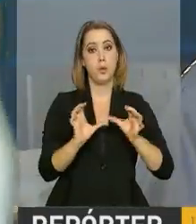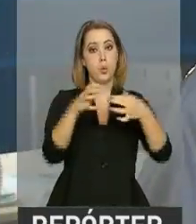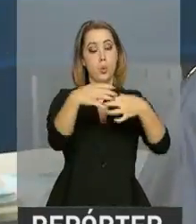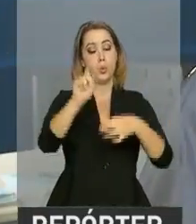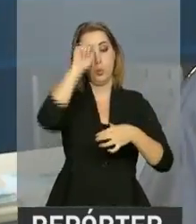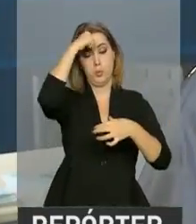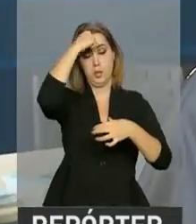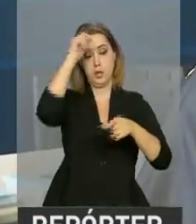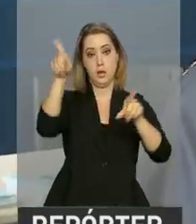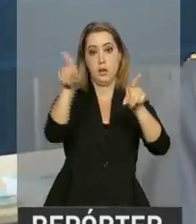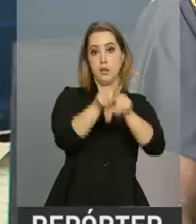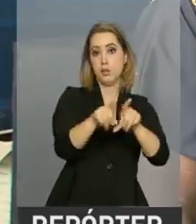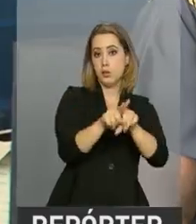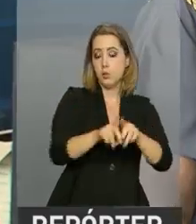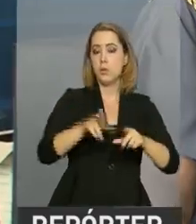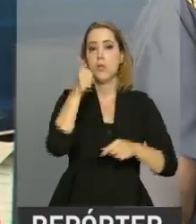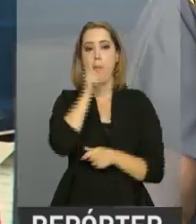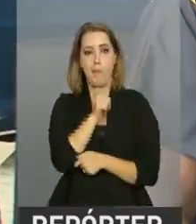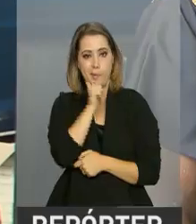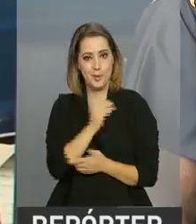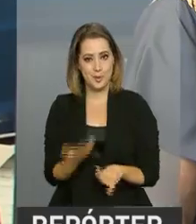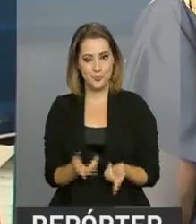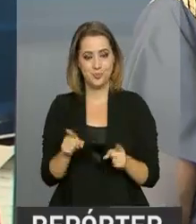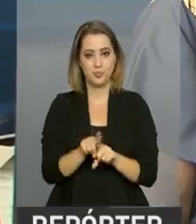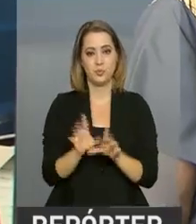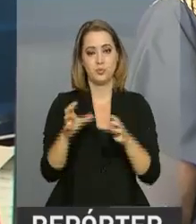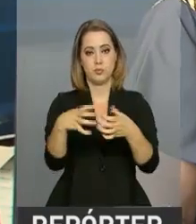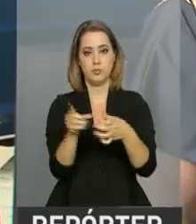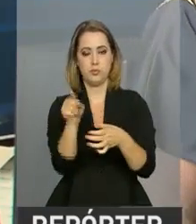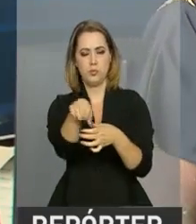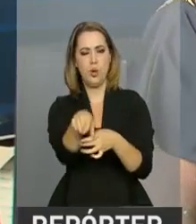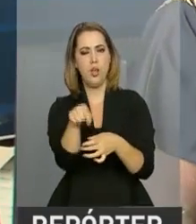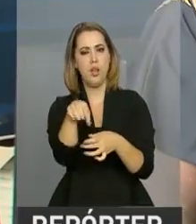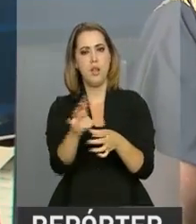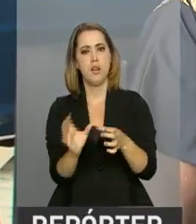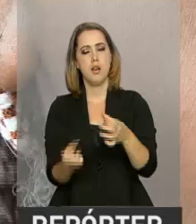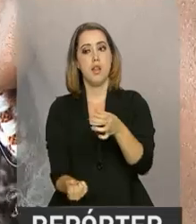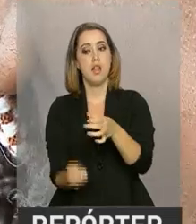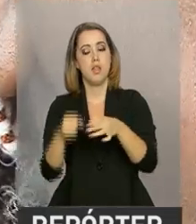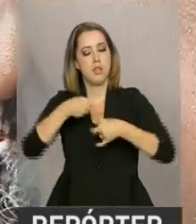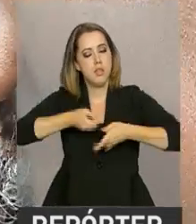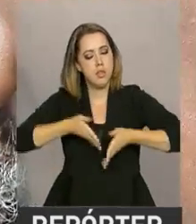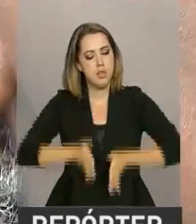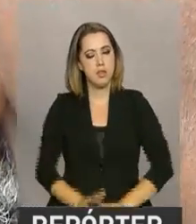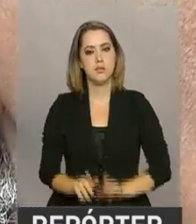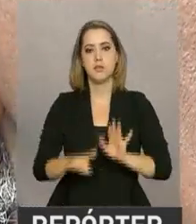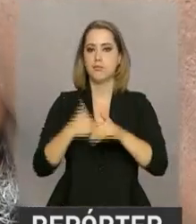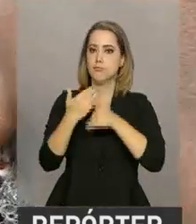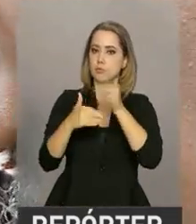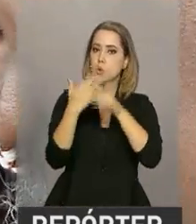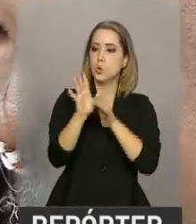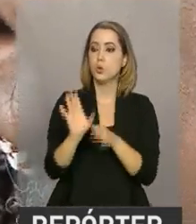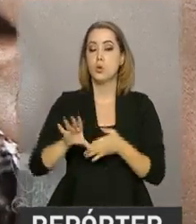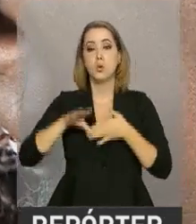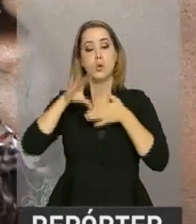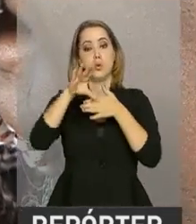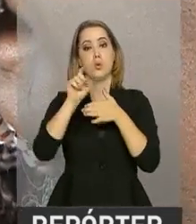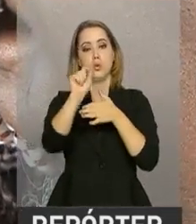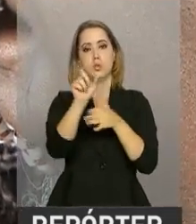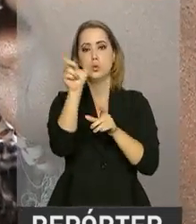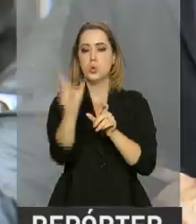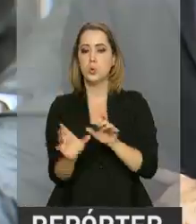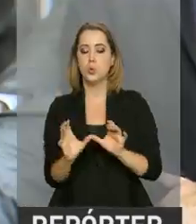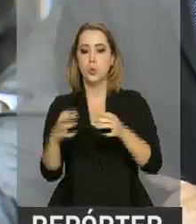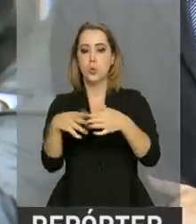se criou na ilha de camapua no Maranhão uma comunidade remanescente de Quilombo lá também coordena um grupo de mulheres quebradeiras de